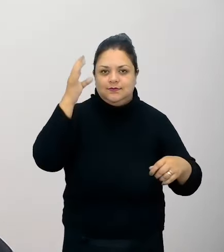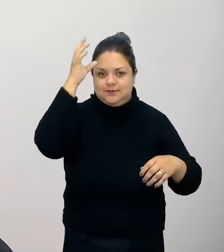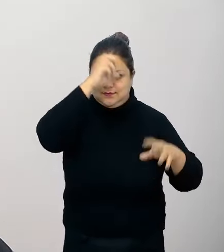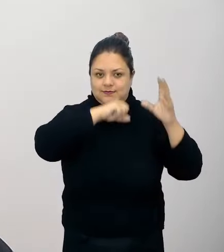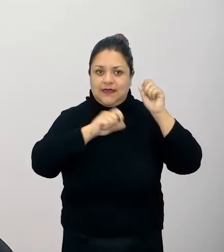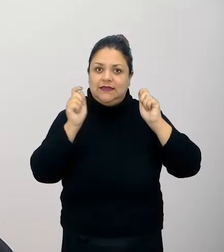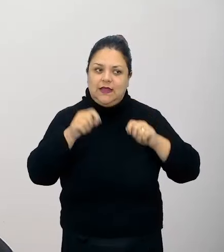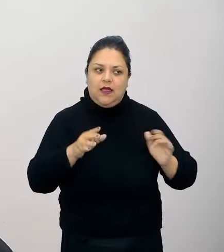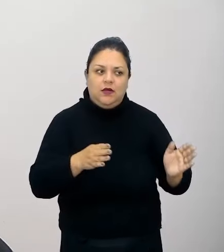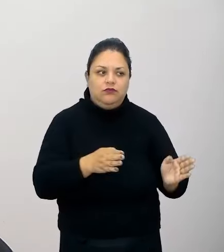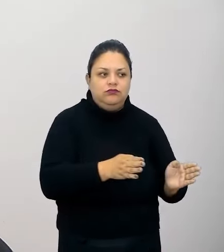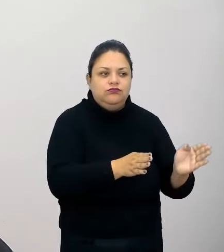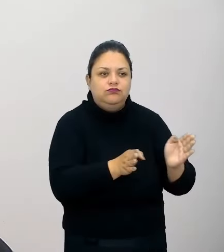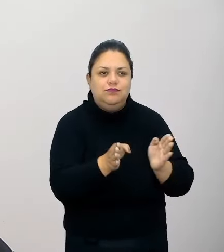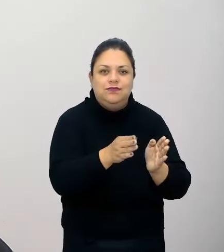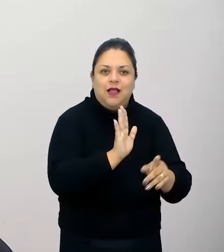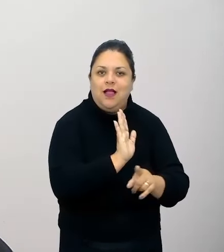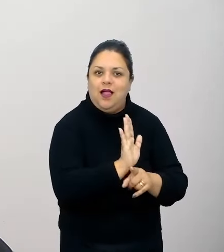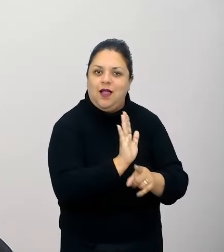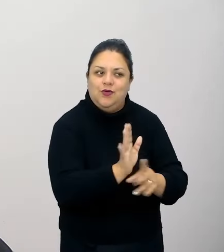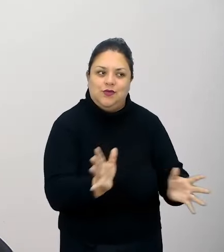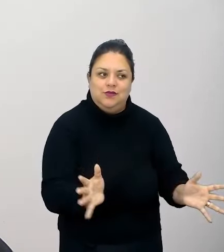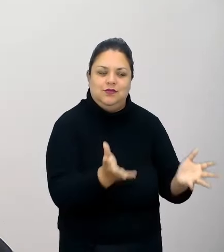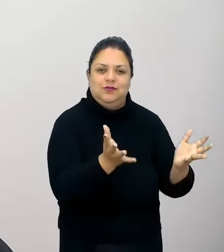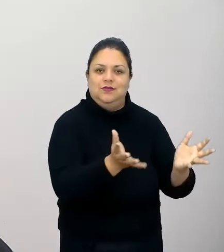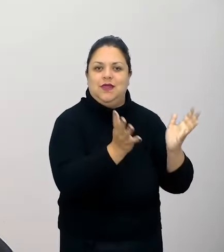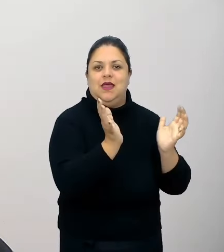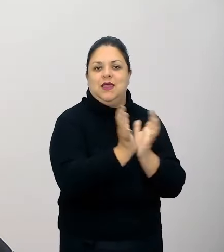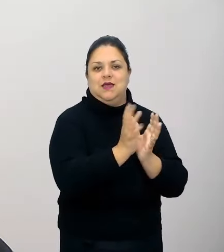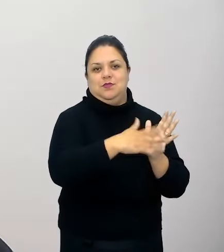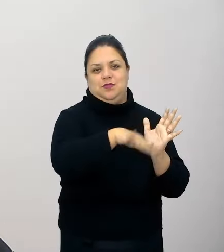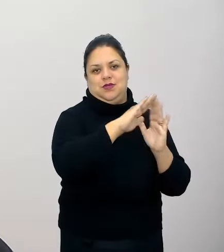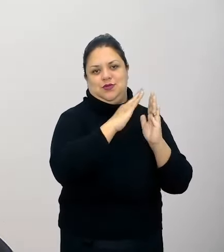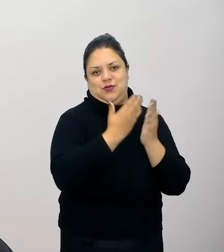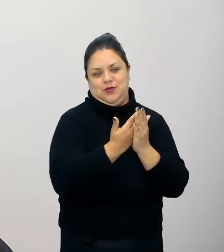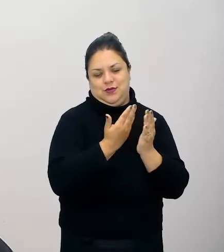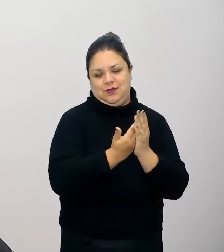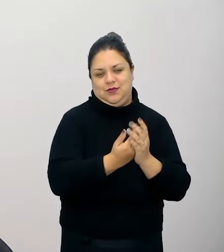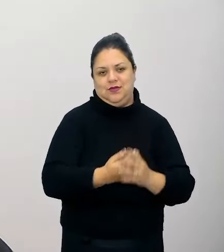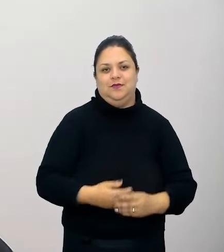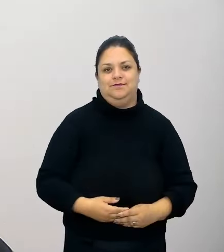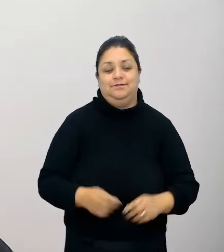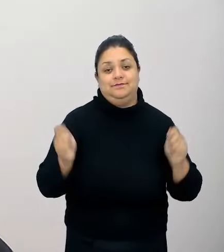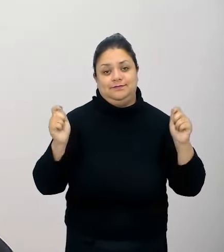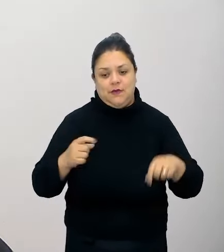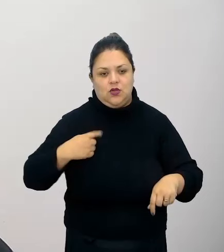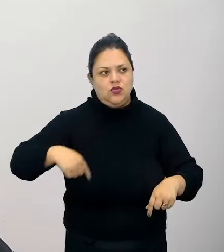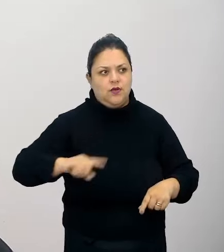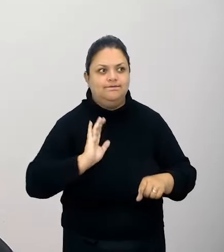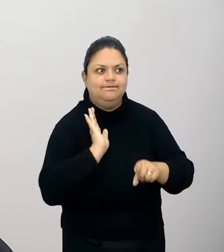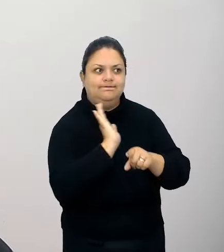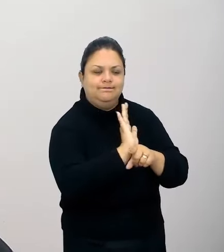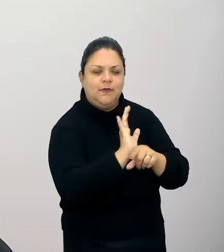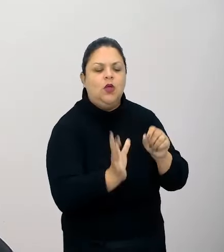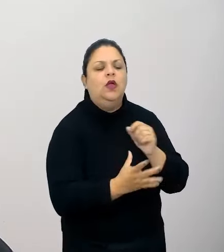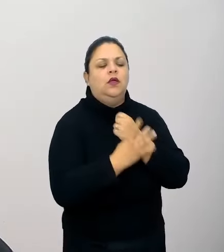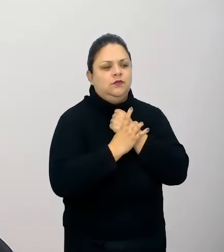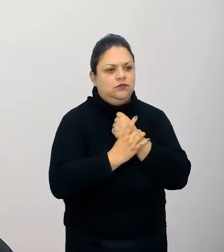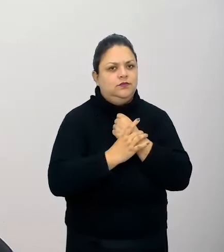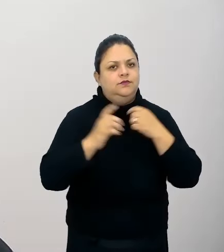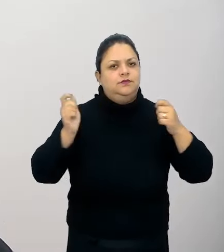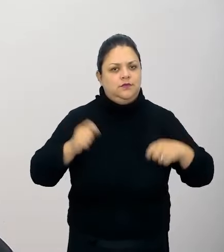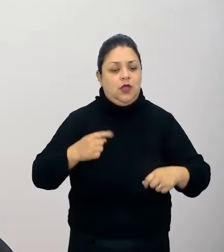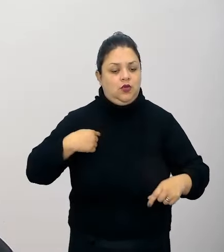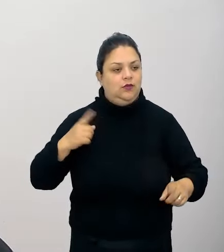direcionamento para a equipe escolar, que isso é importante. Nós podemos dar essa segurança para a equipe escolar, que tem alguém